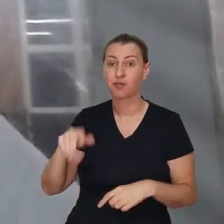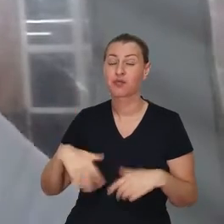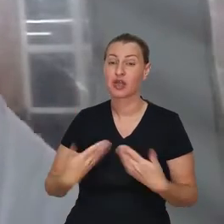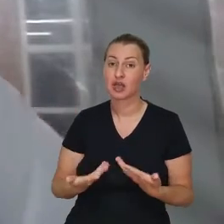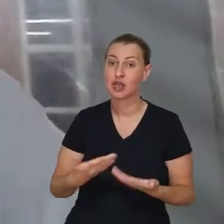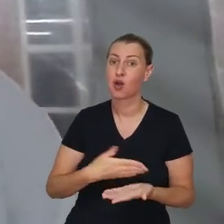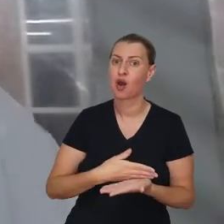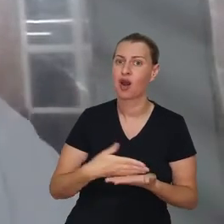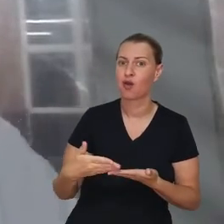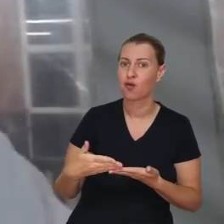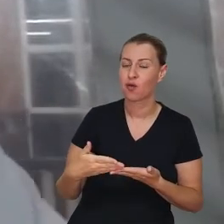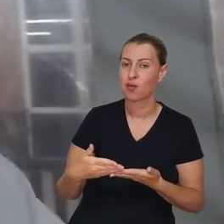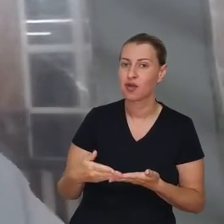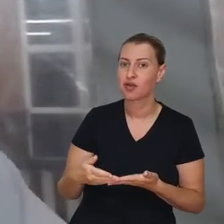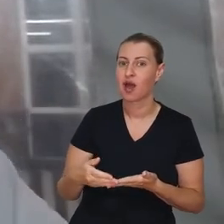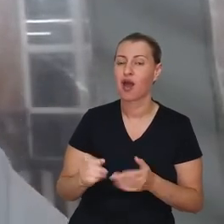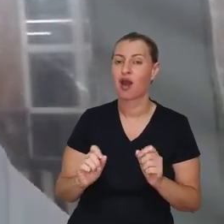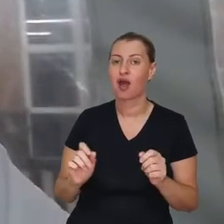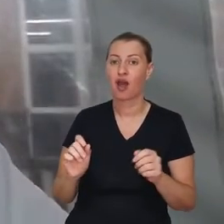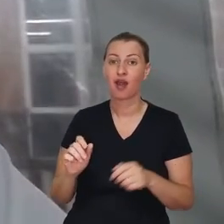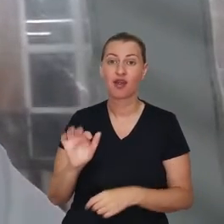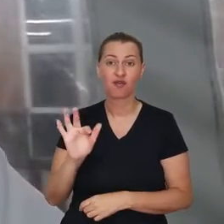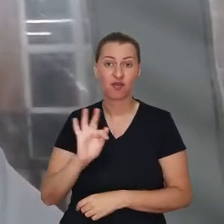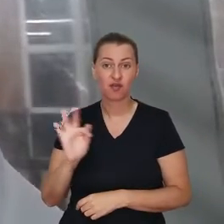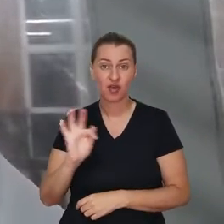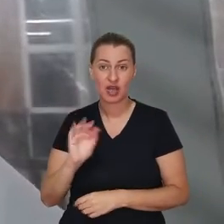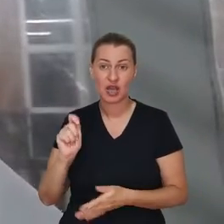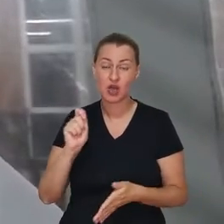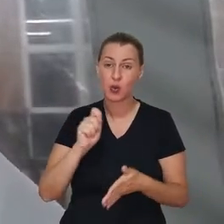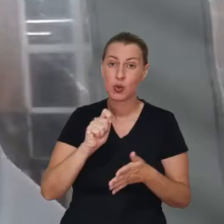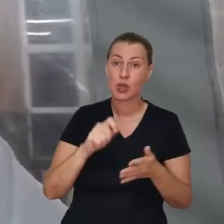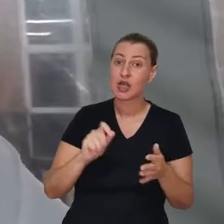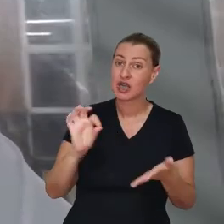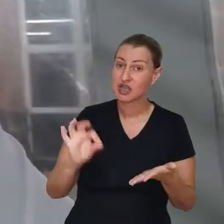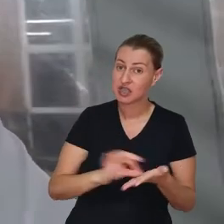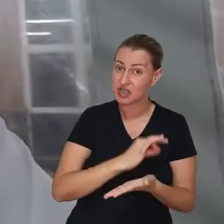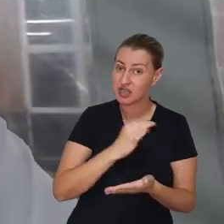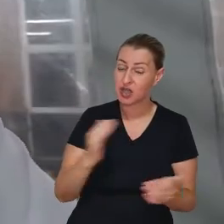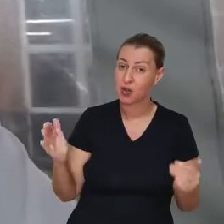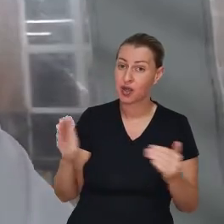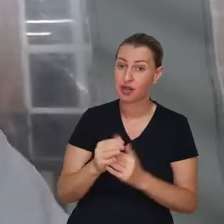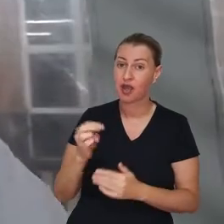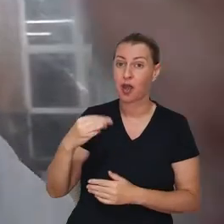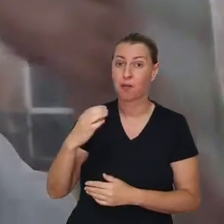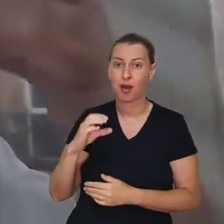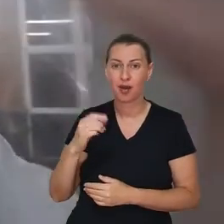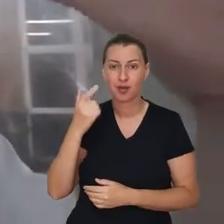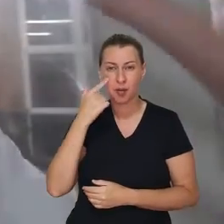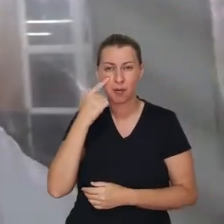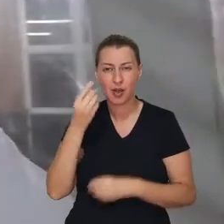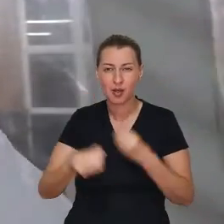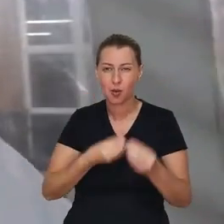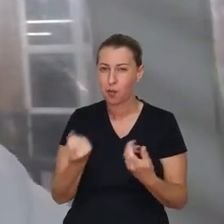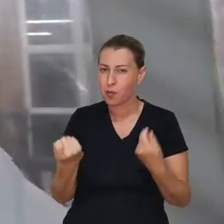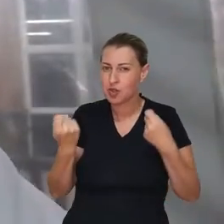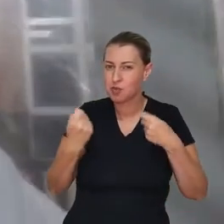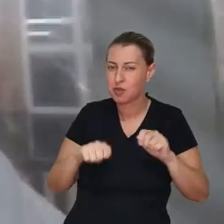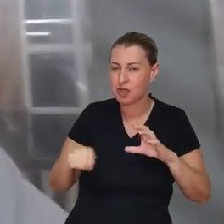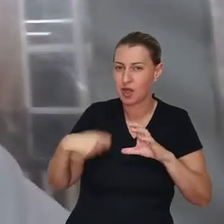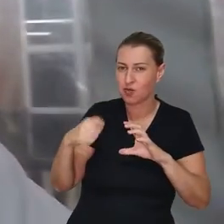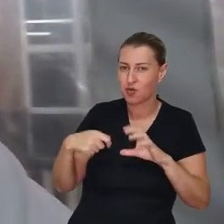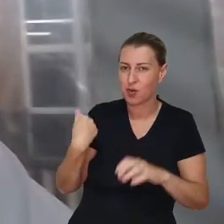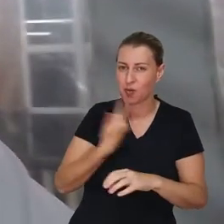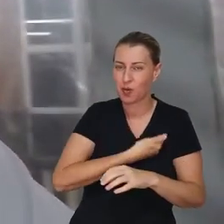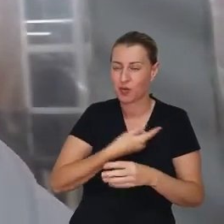as inscrições que vão até março, tá? Então, gente, concurso cultural do TikTok. Já vão pensando possibilidades de vídeos para